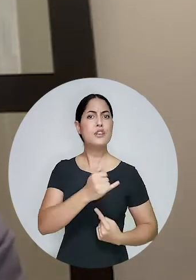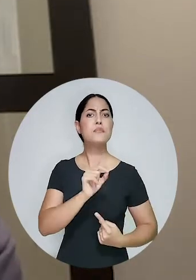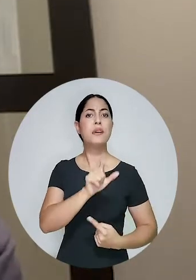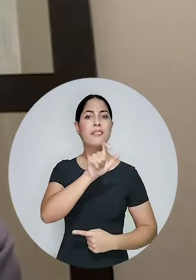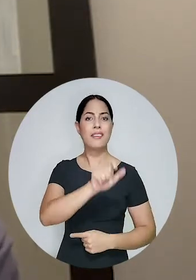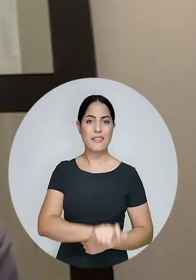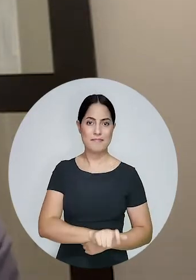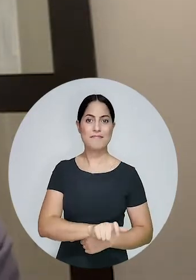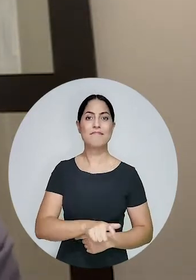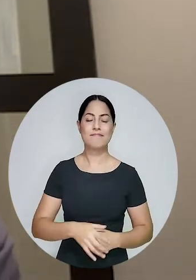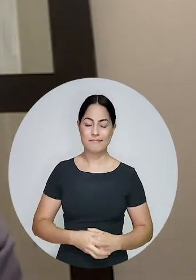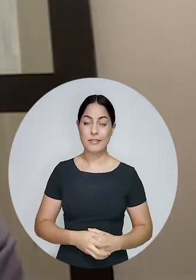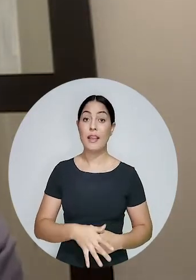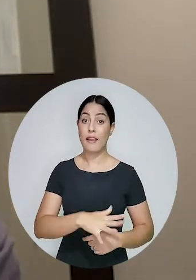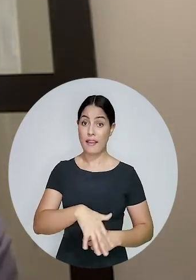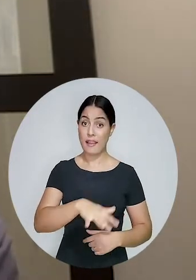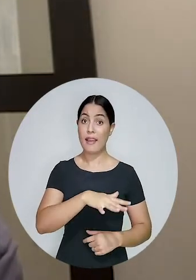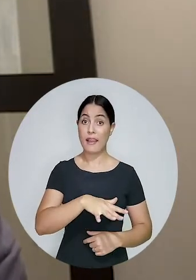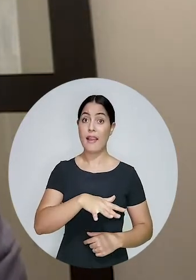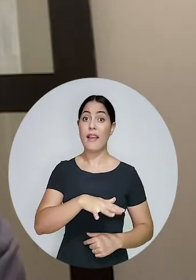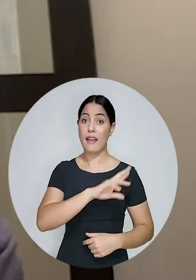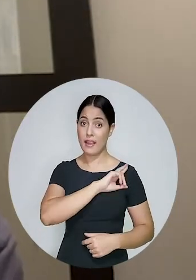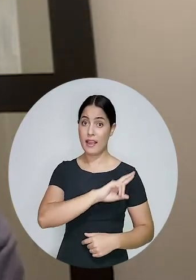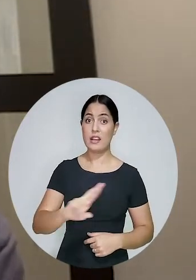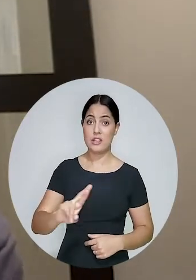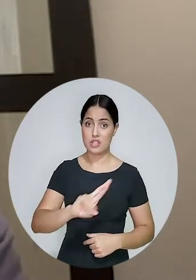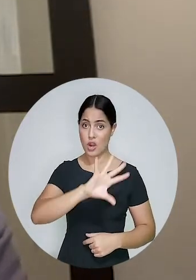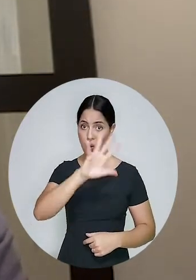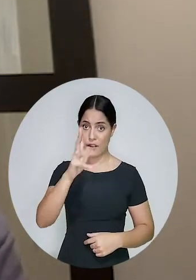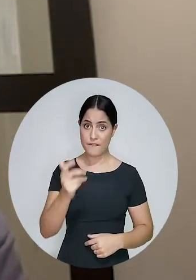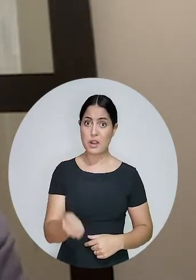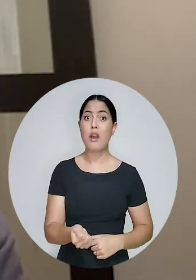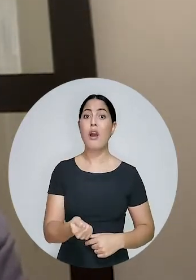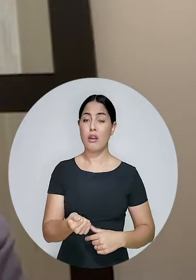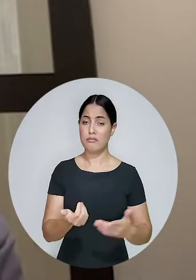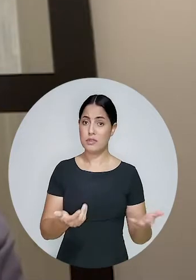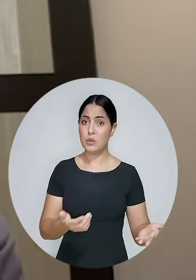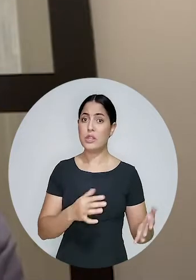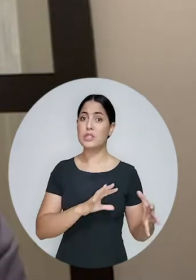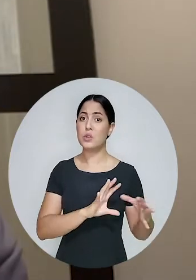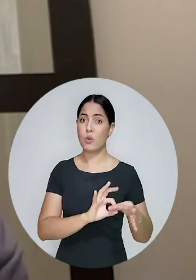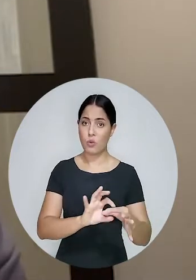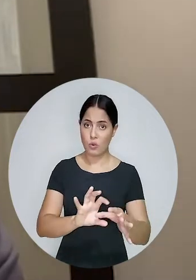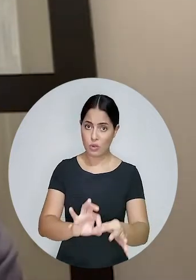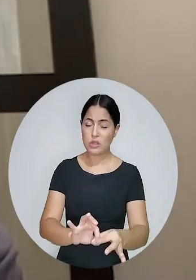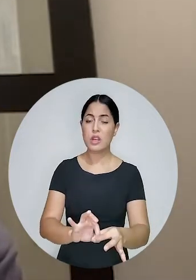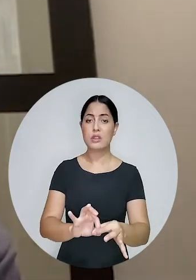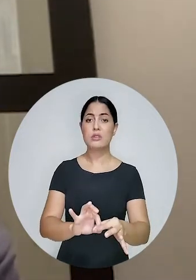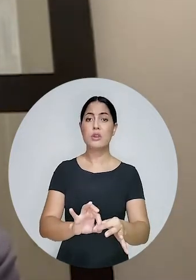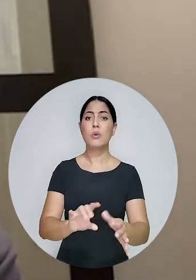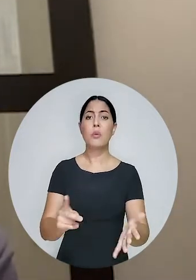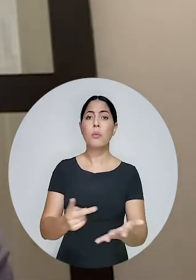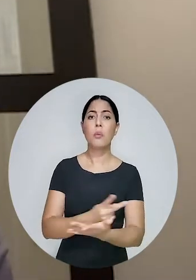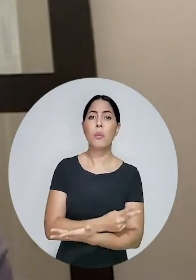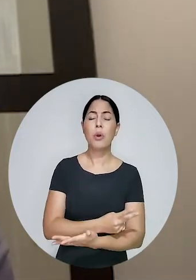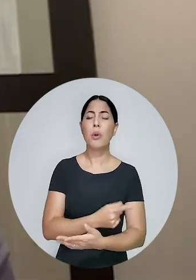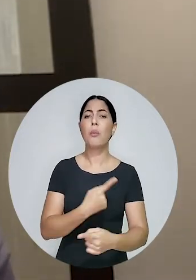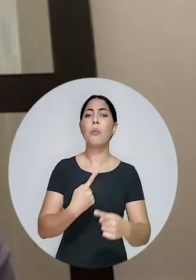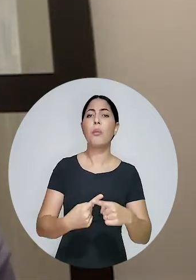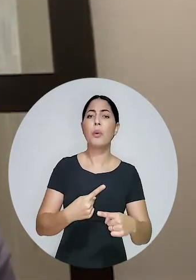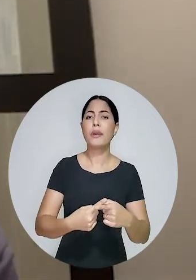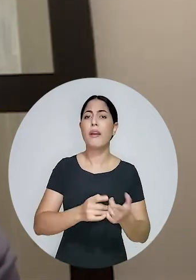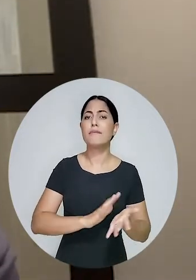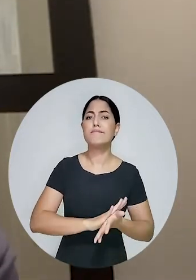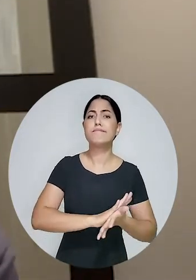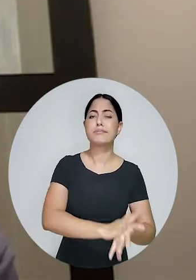tem uma vítima, que é principalmente as religiões de matrizes africanas. E uma das justificativas